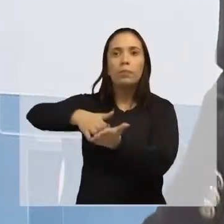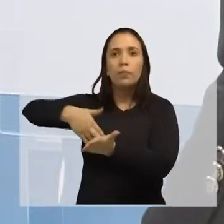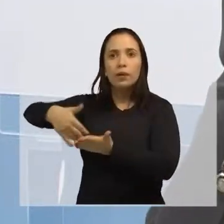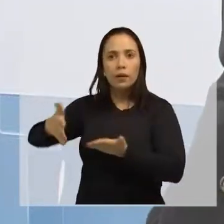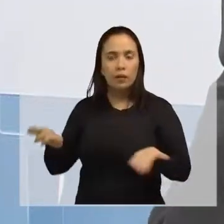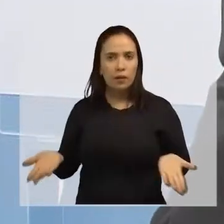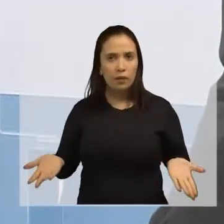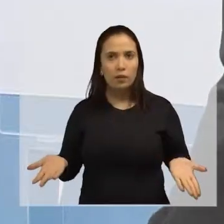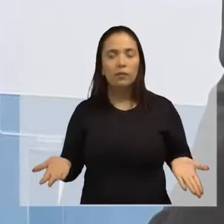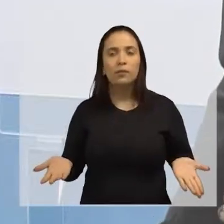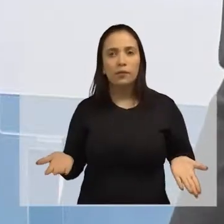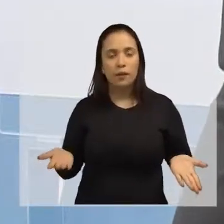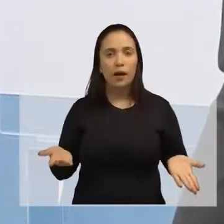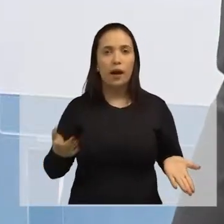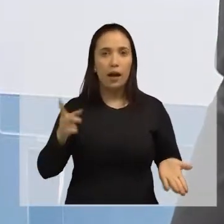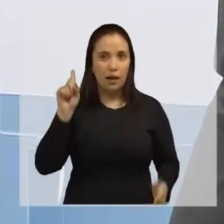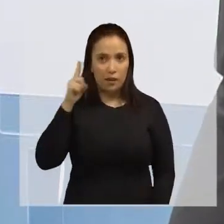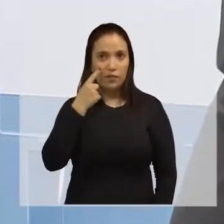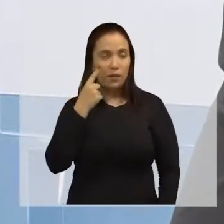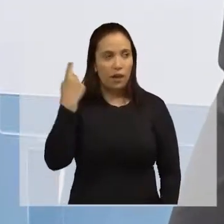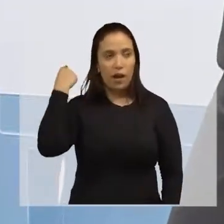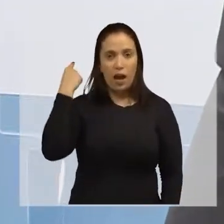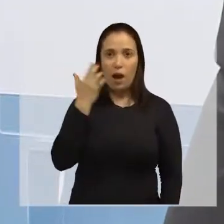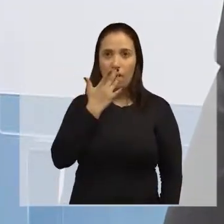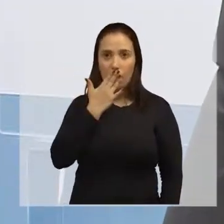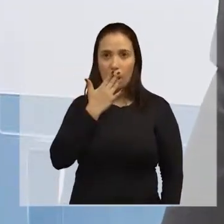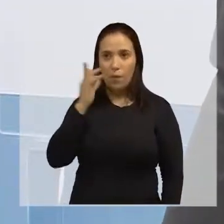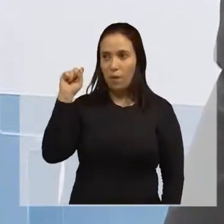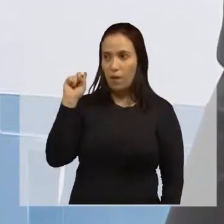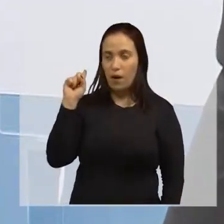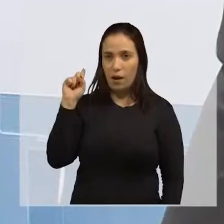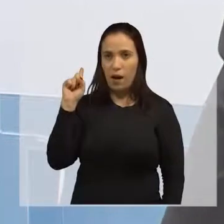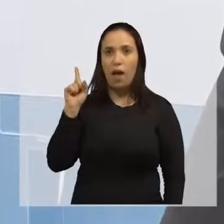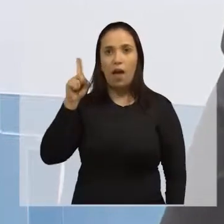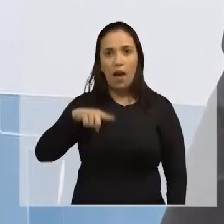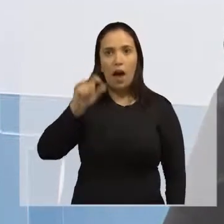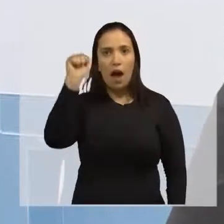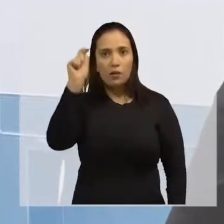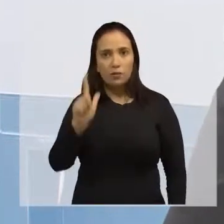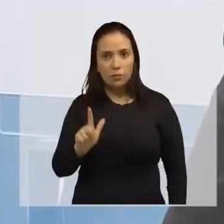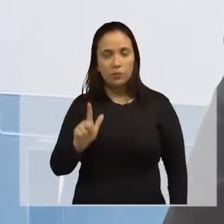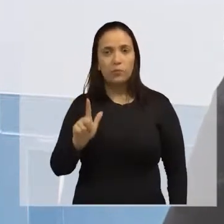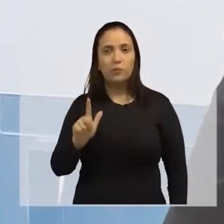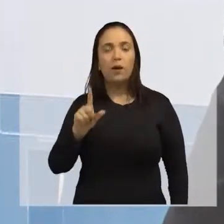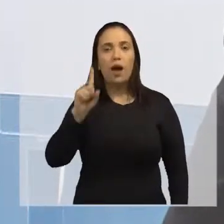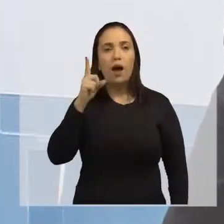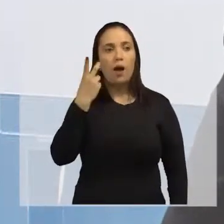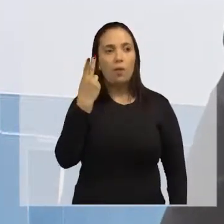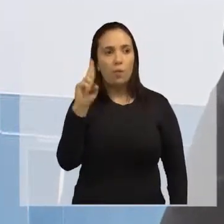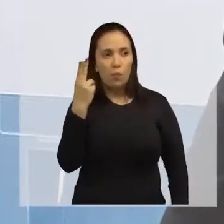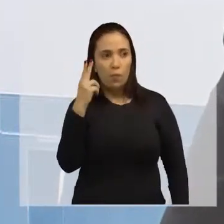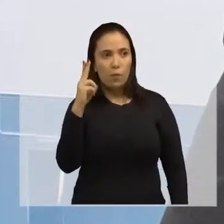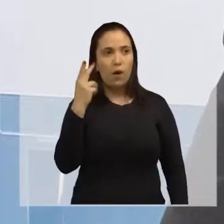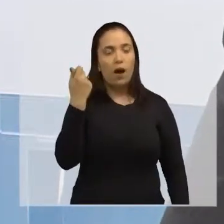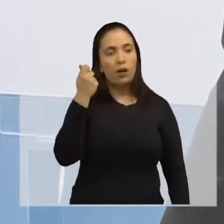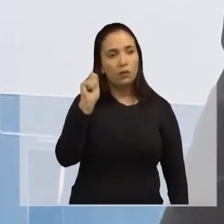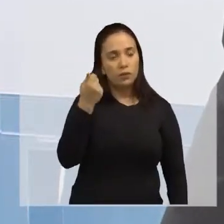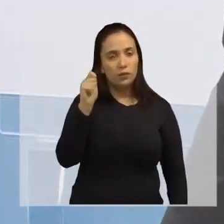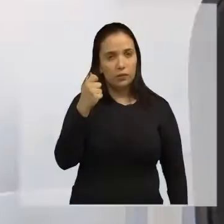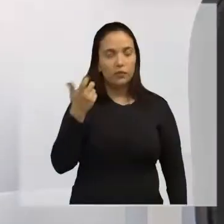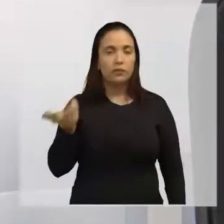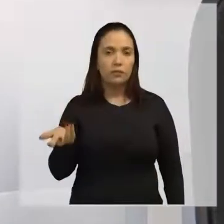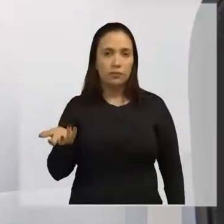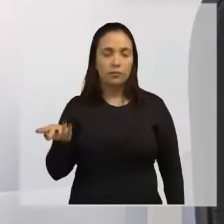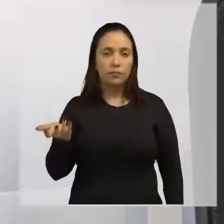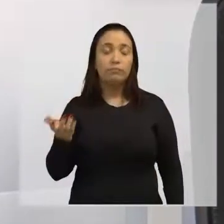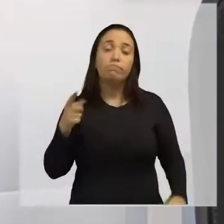esse nosso banner aqui do nosso programa é o azul da Argentina e do Uruguai. Da Argentina e do Uruguai. Mas, Carlos, é